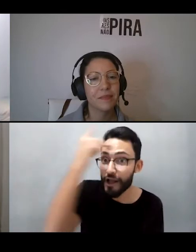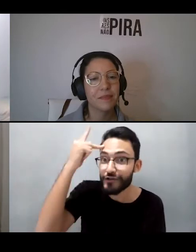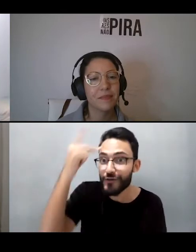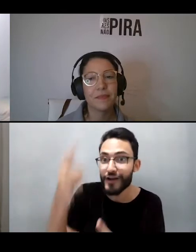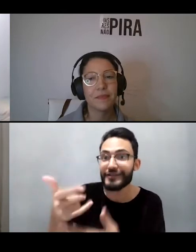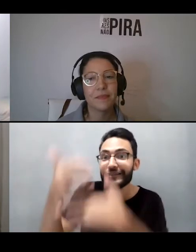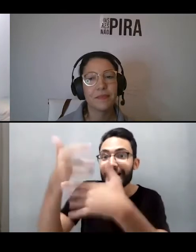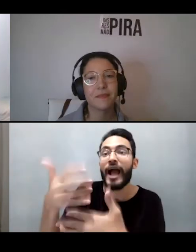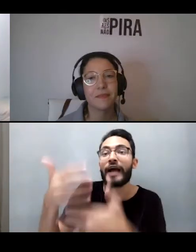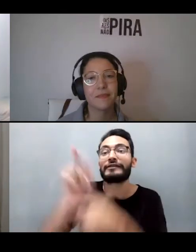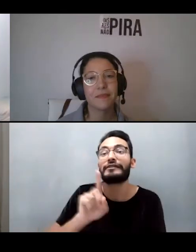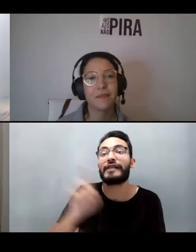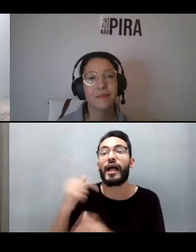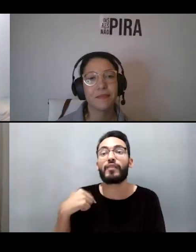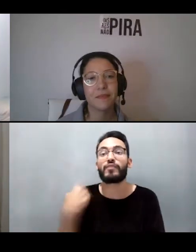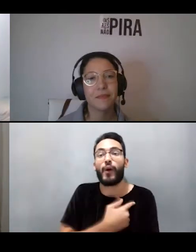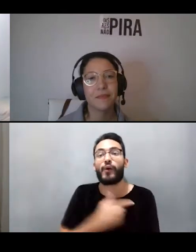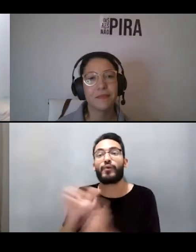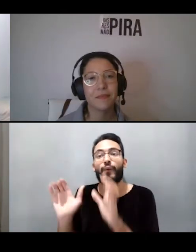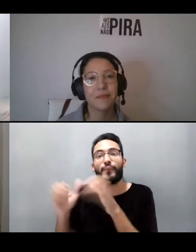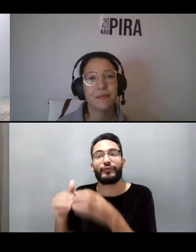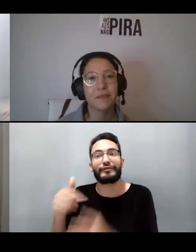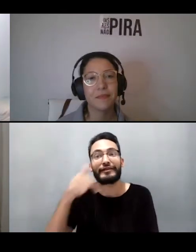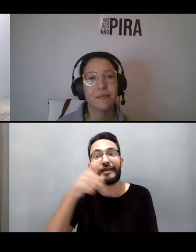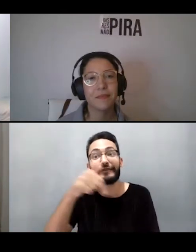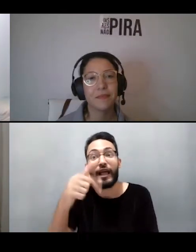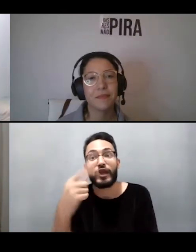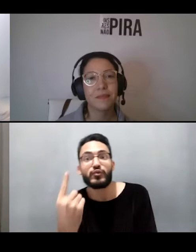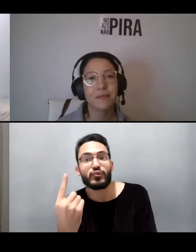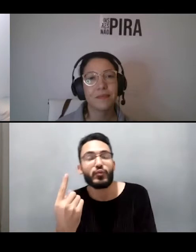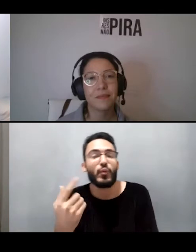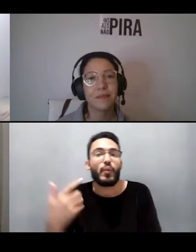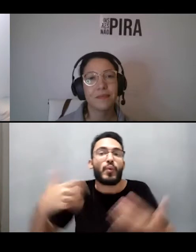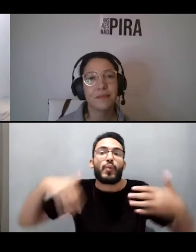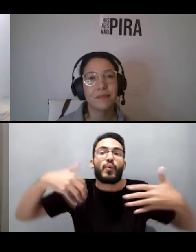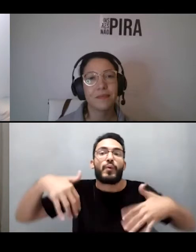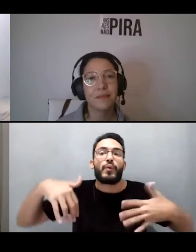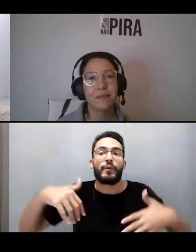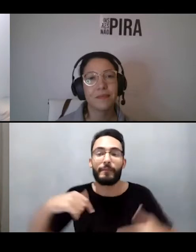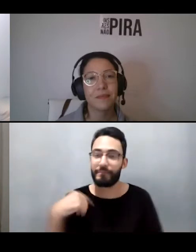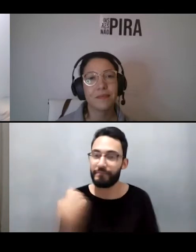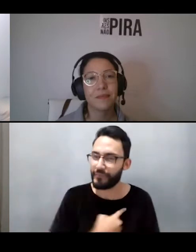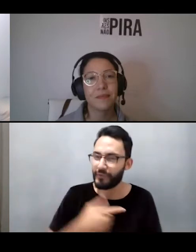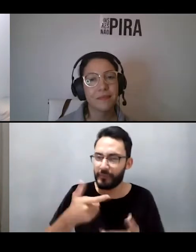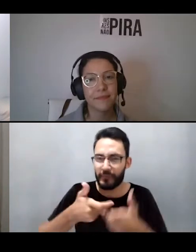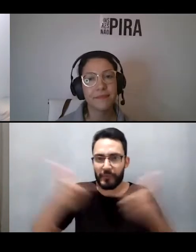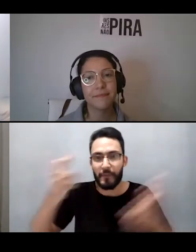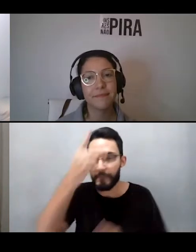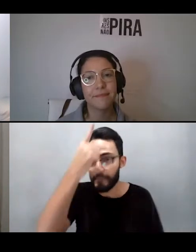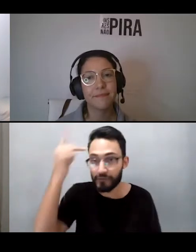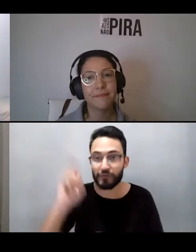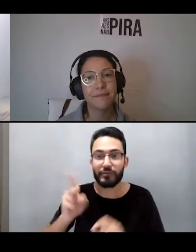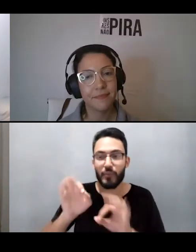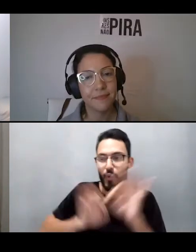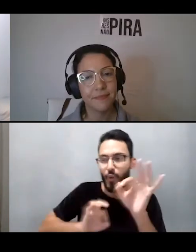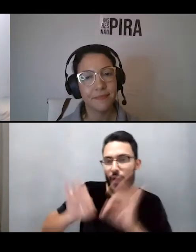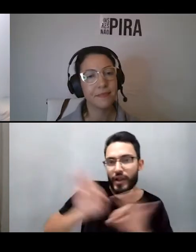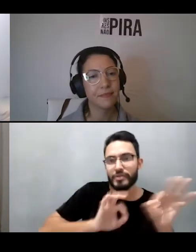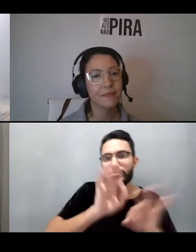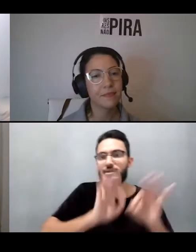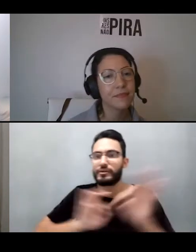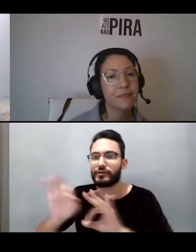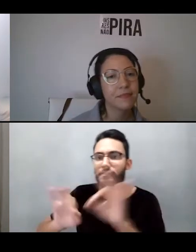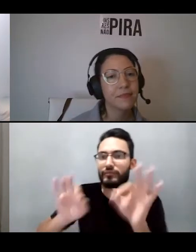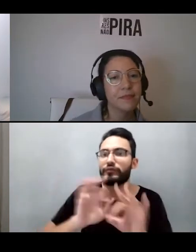nossa comunidade. Nós estamos em 23 pessoas que fazem toda a organização. Foram mais de